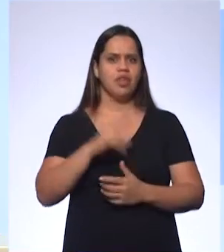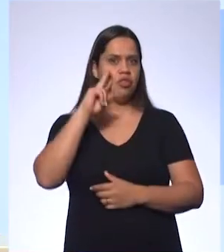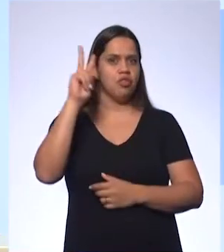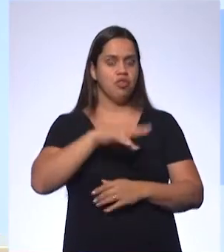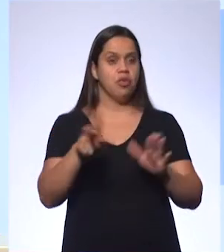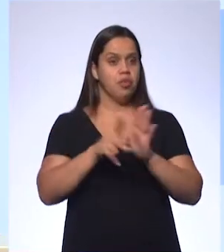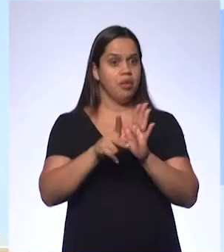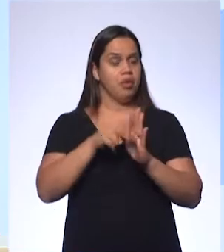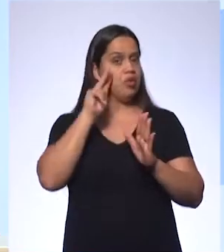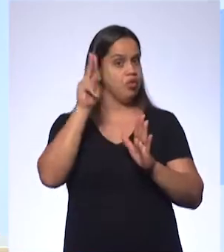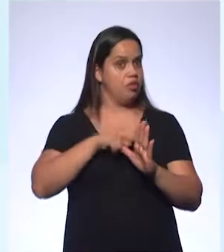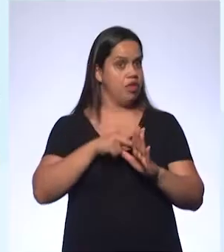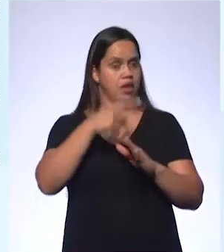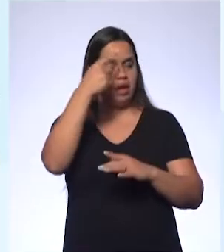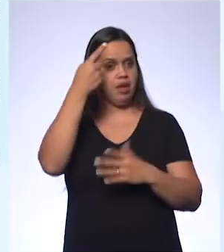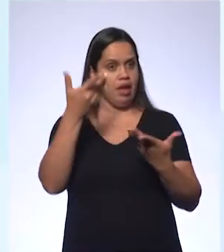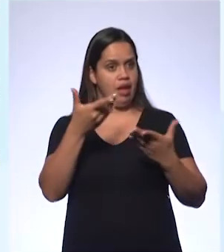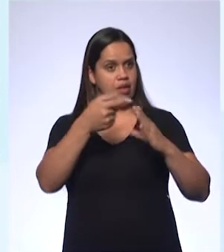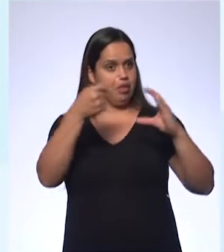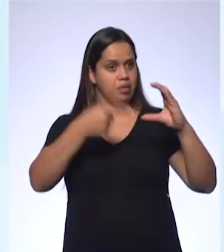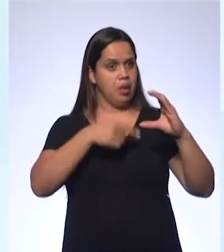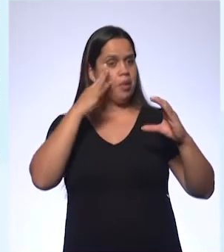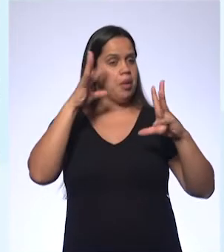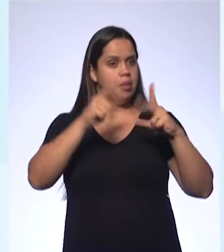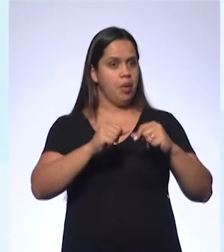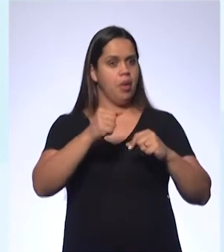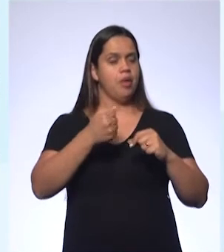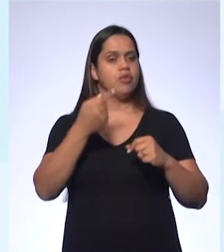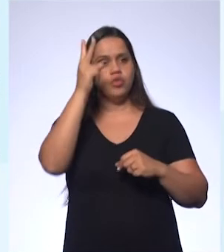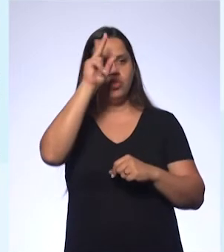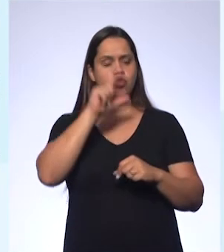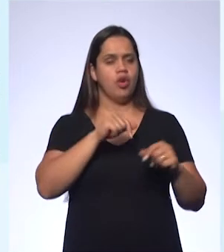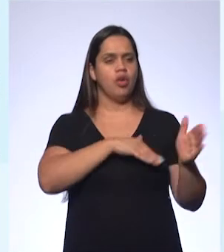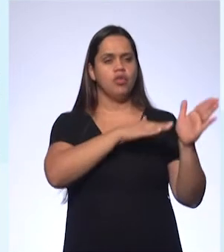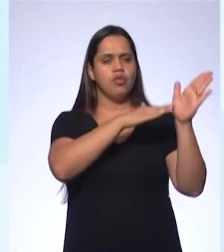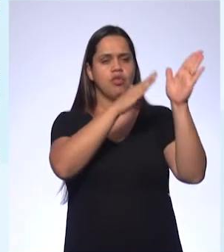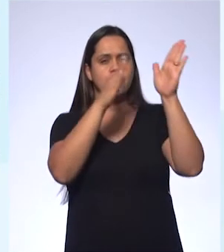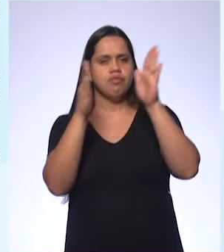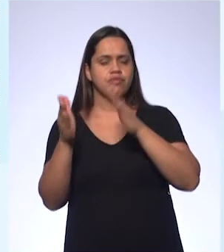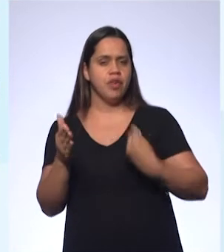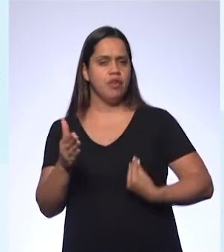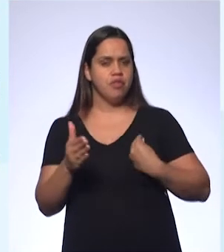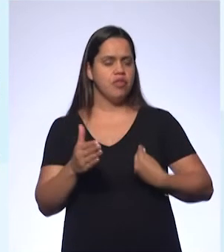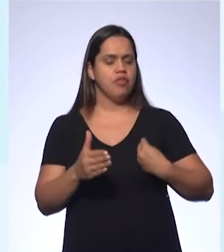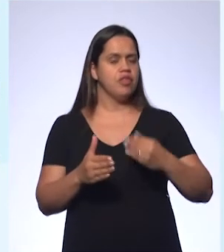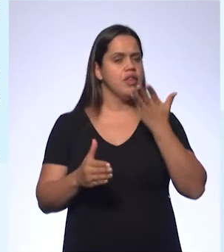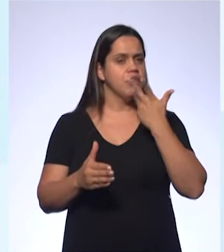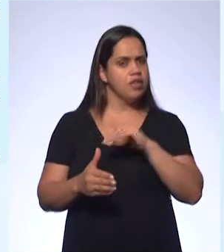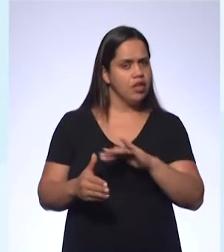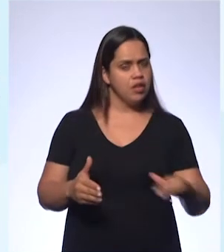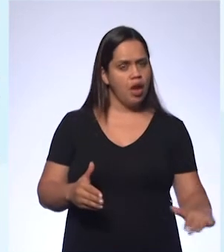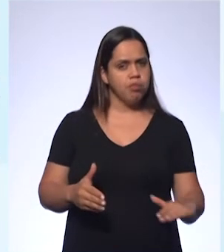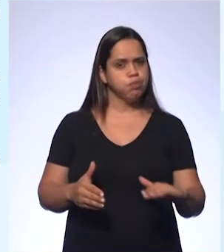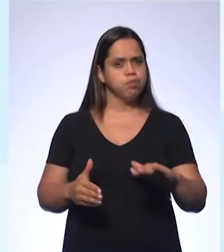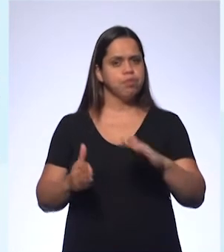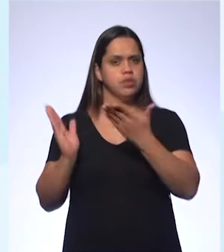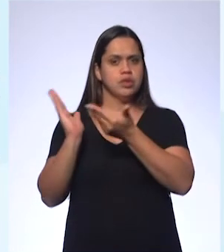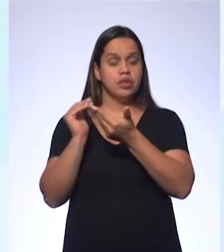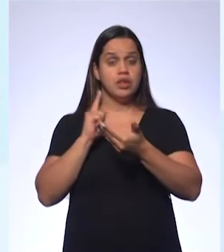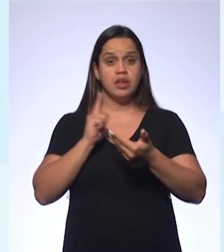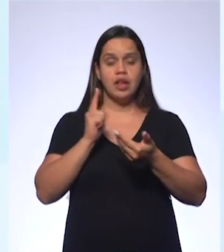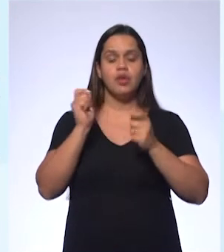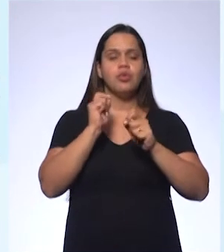caráter aí autobiográfico, seus poemas remetem a vários momentos de sua vida, da infância e da juventude, tendo como pano de